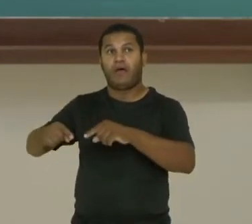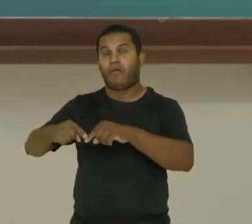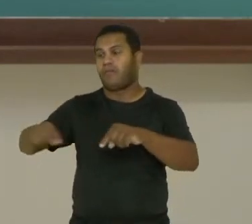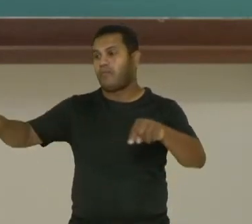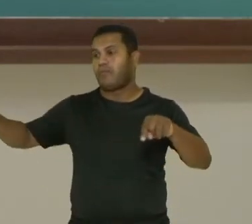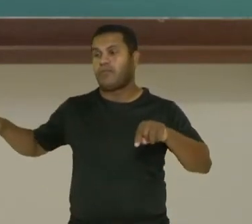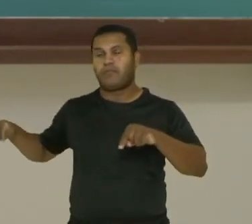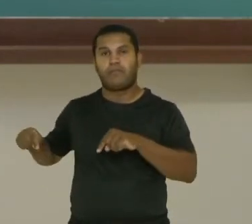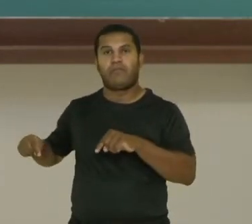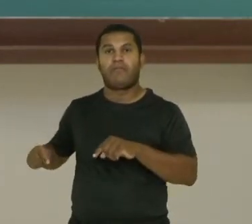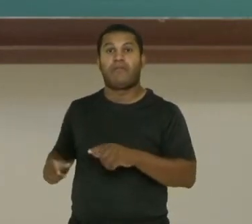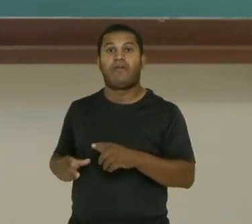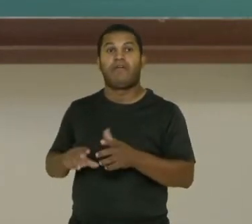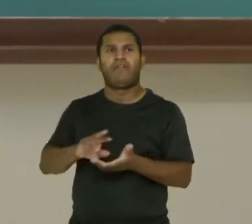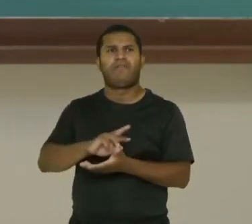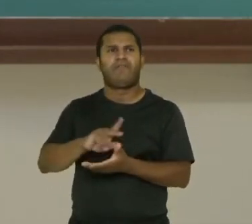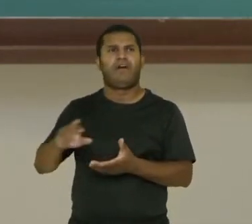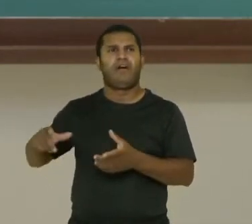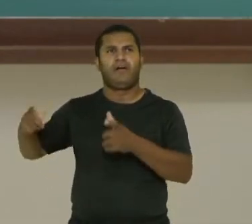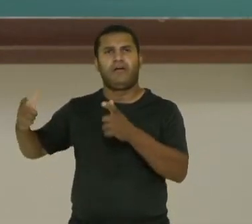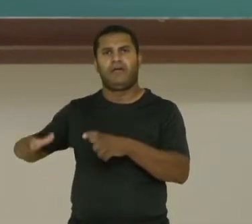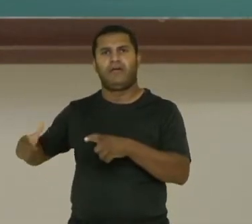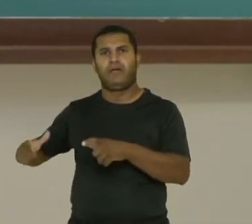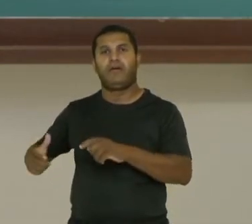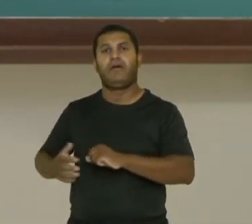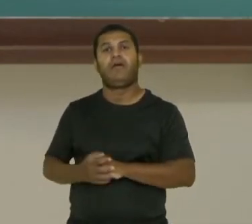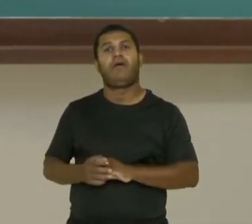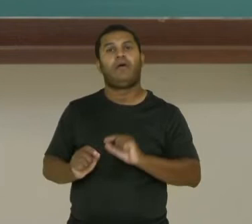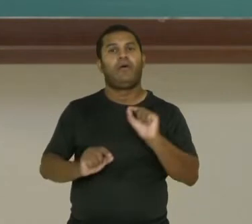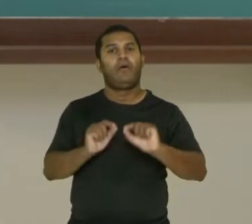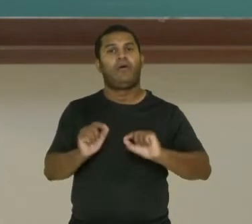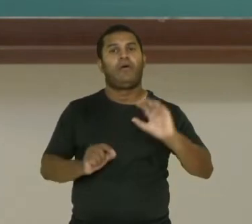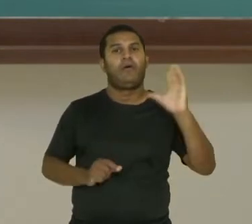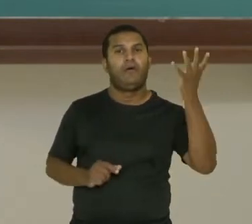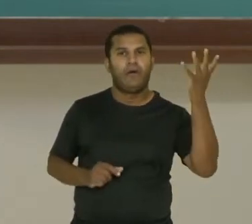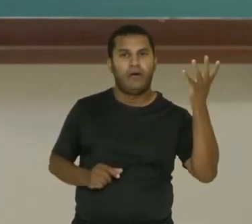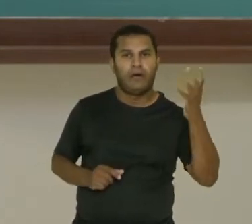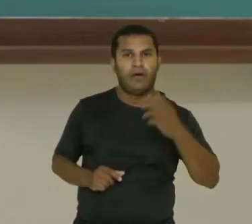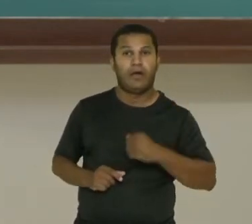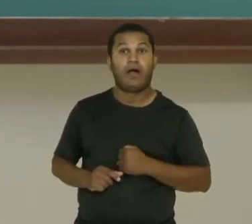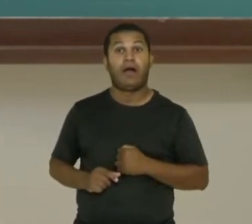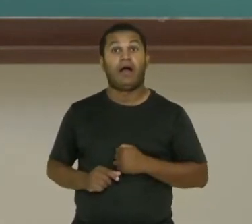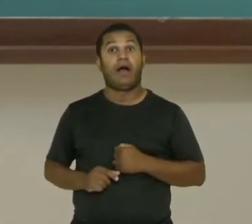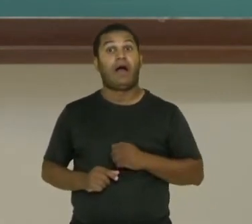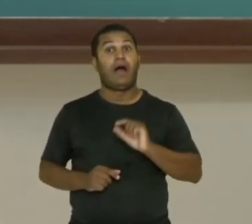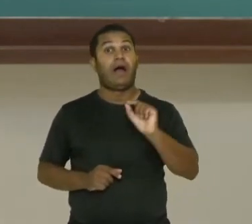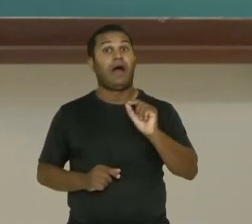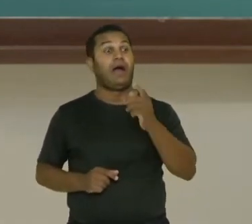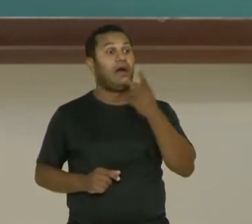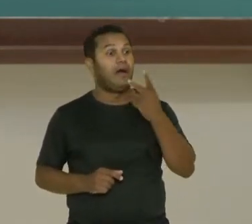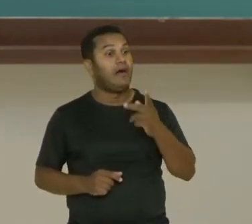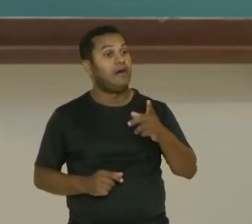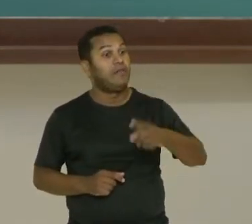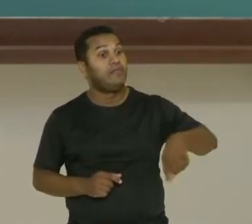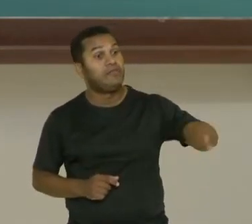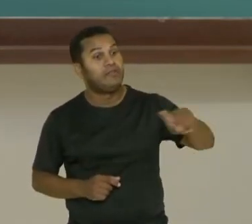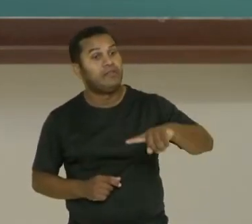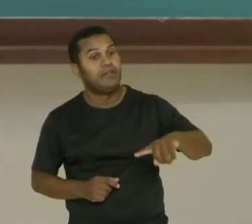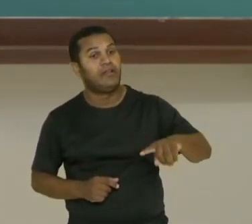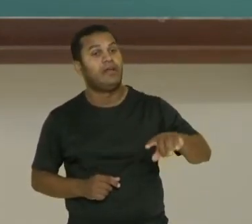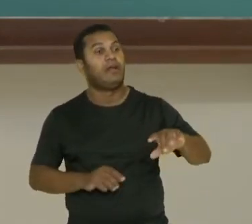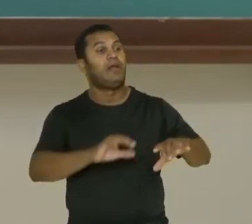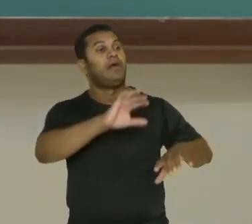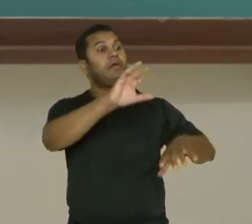seja preenchido de ouro e prata. Se isso acontecer, eles libertam então Atahualpa, só que na verdade eles mentem.